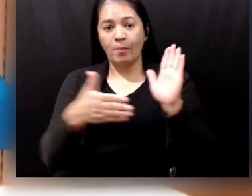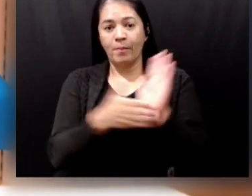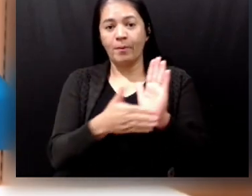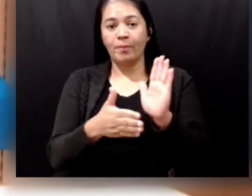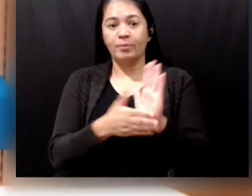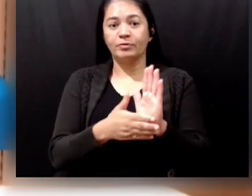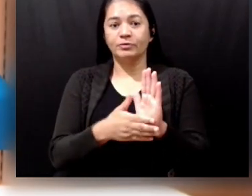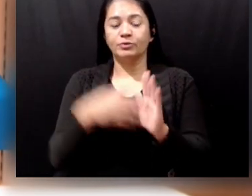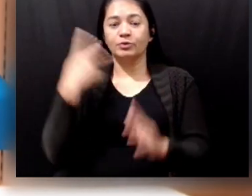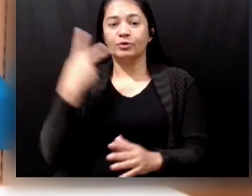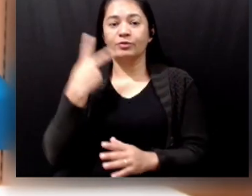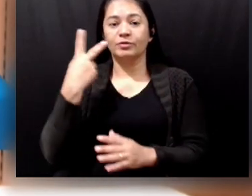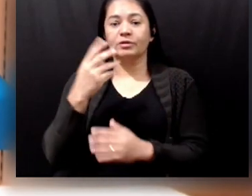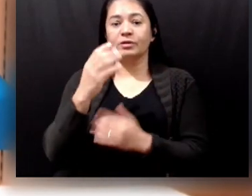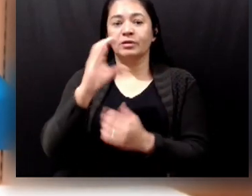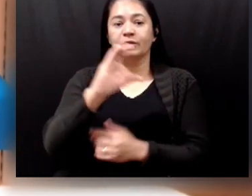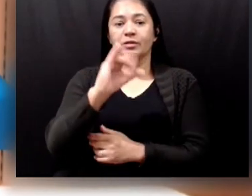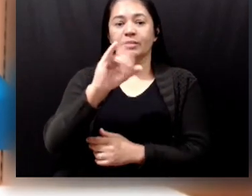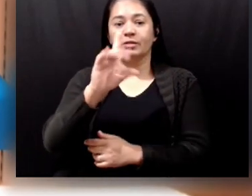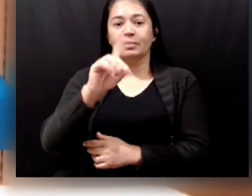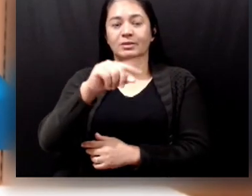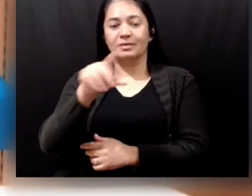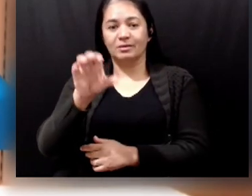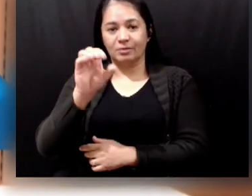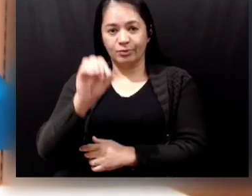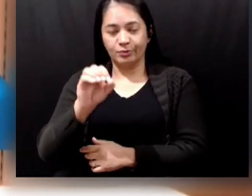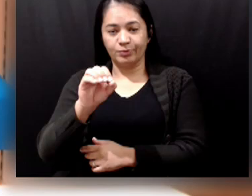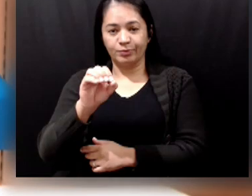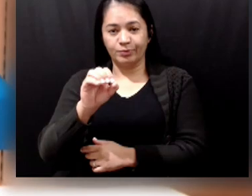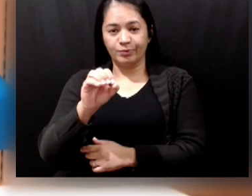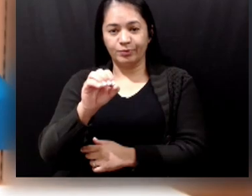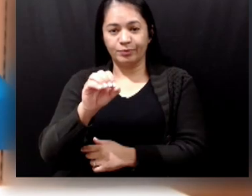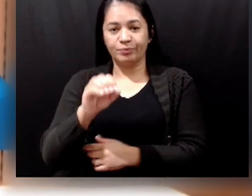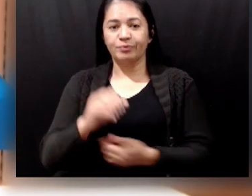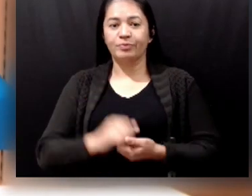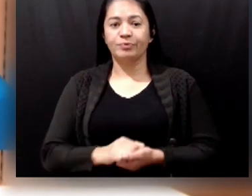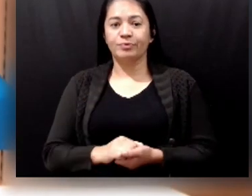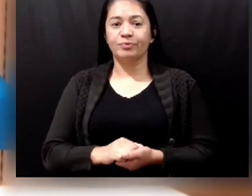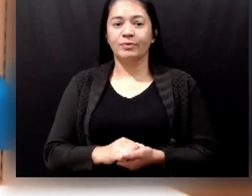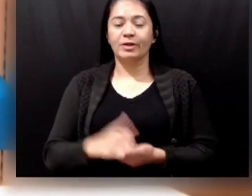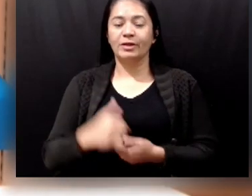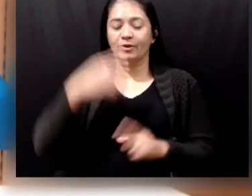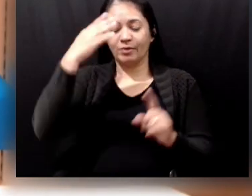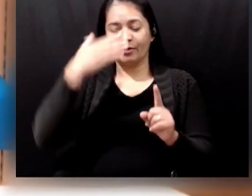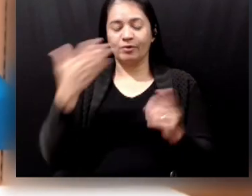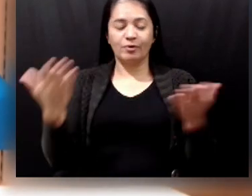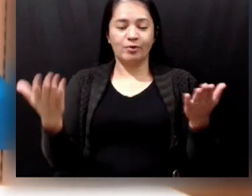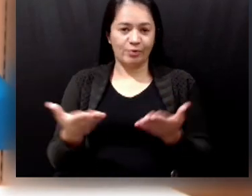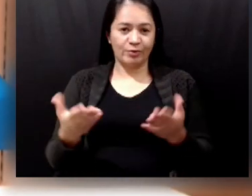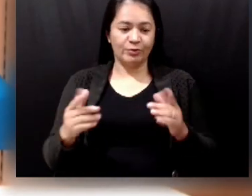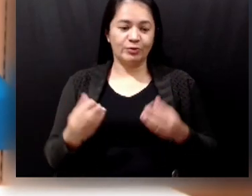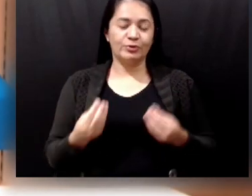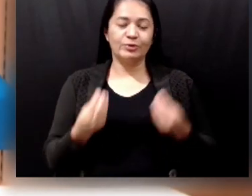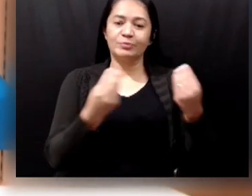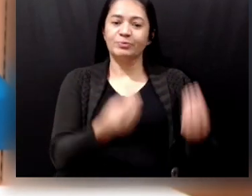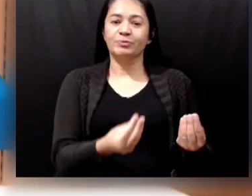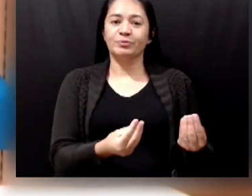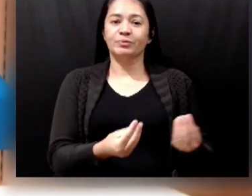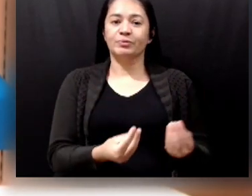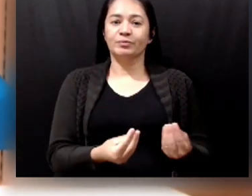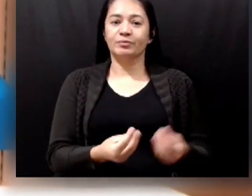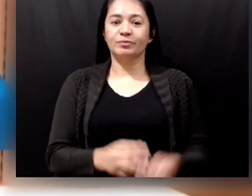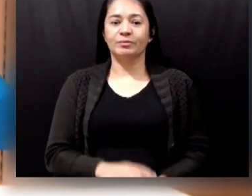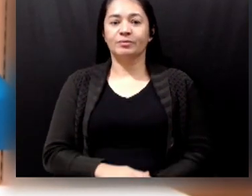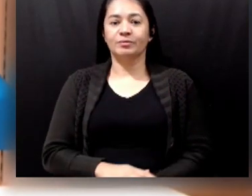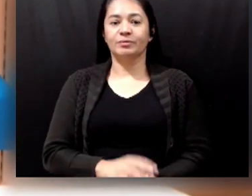Sidão Santos, né, e que eu estou tendo a honra de fazer a entrega. A homenagem feita